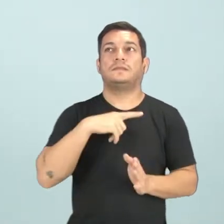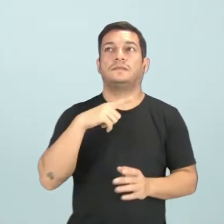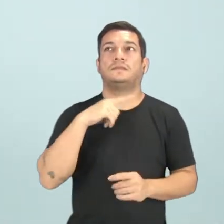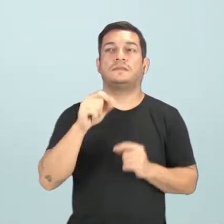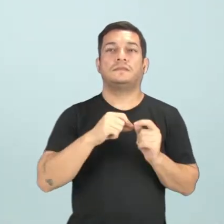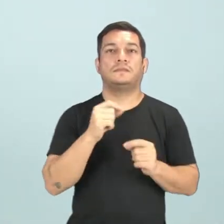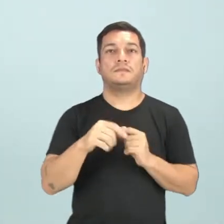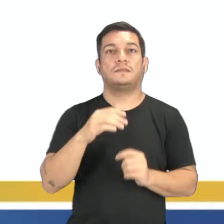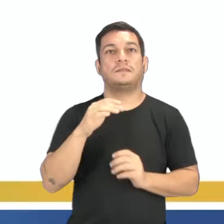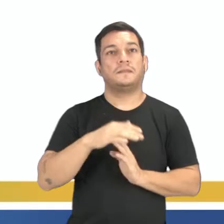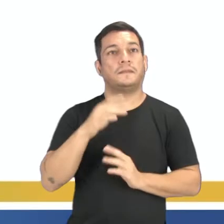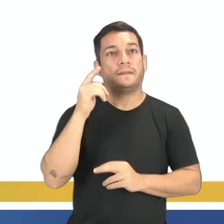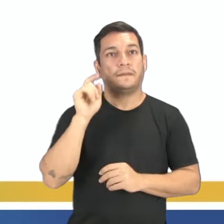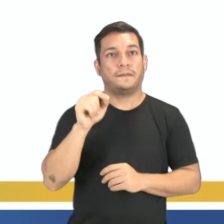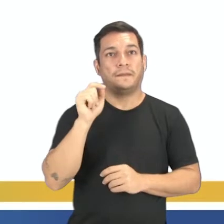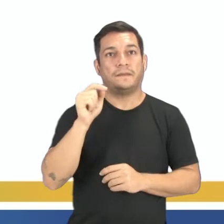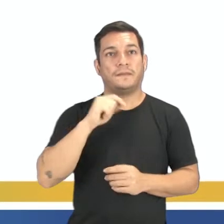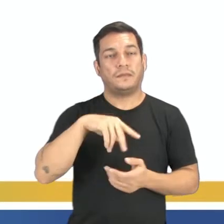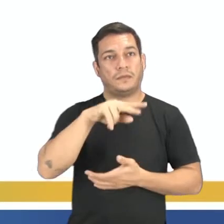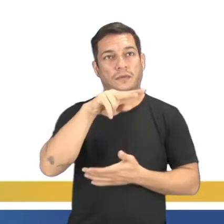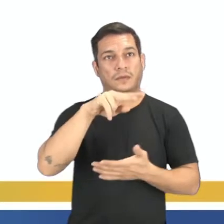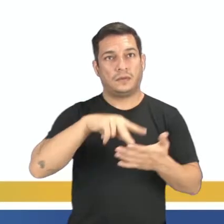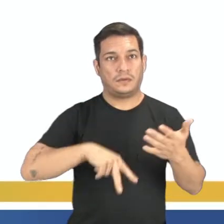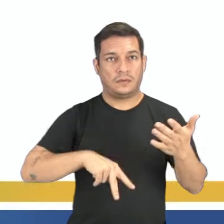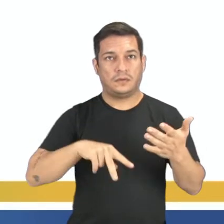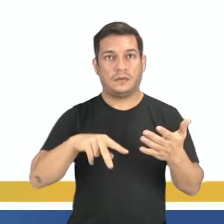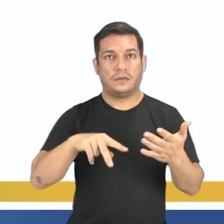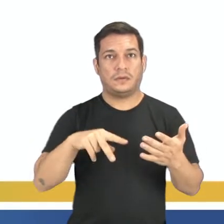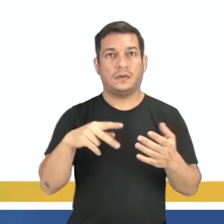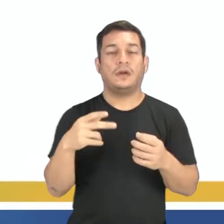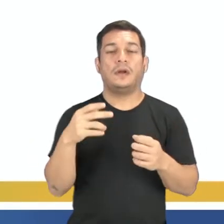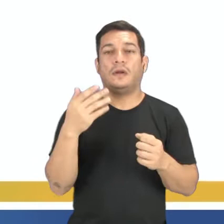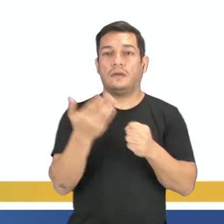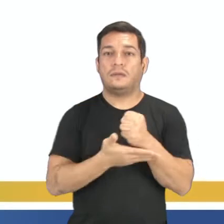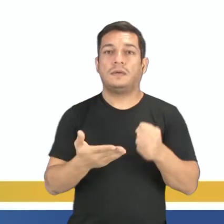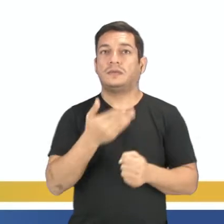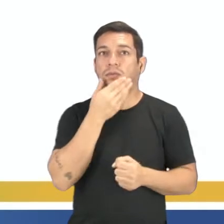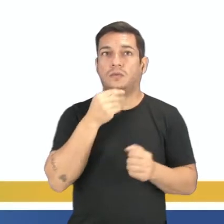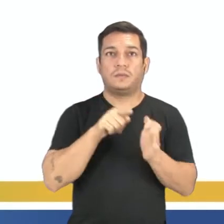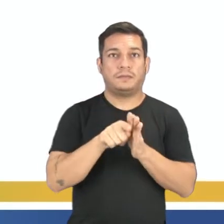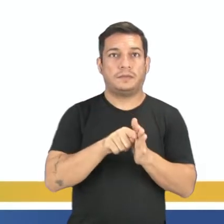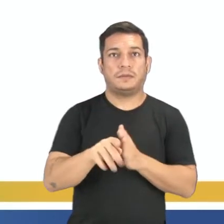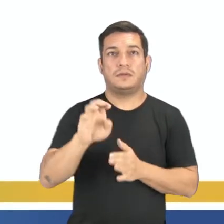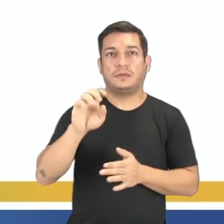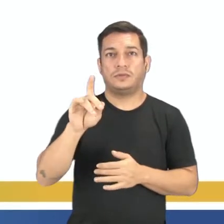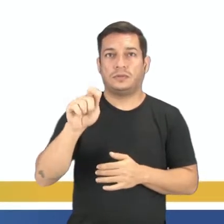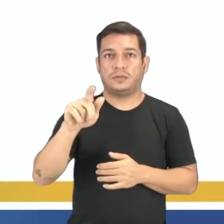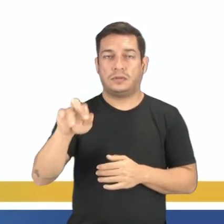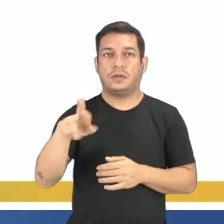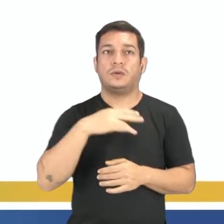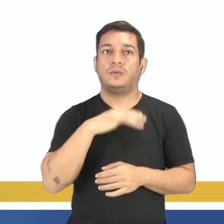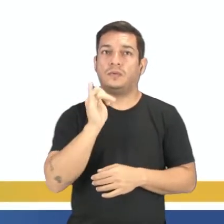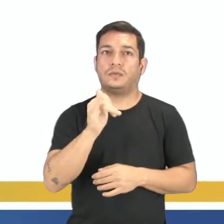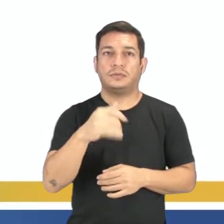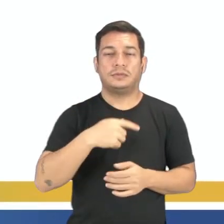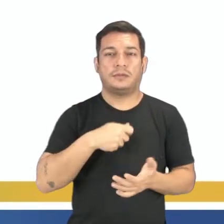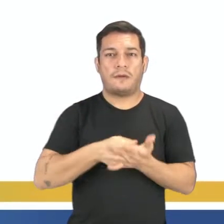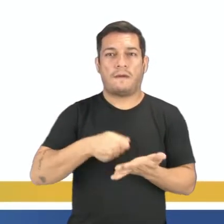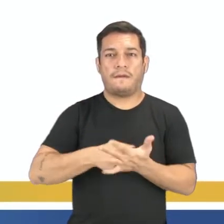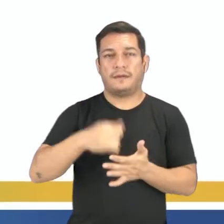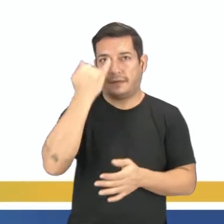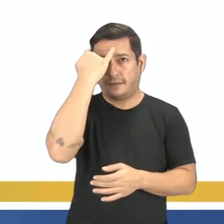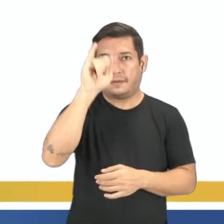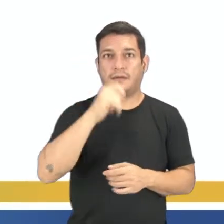atingir o máximo de efeito em uma leitura. Segundo Edgar Allan Poe, o contista ele defende a ideia de